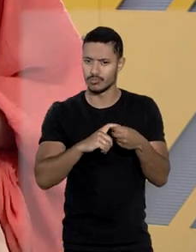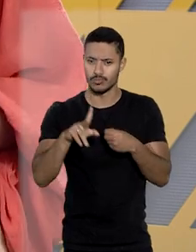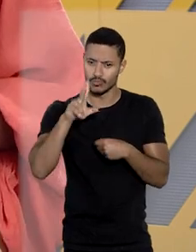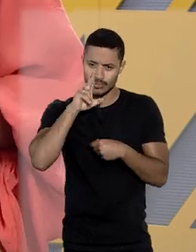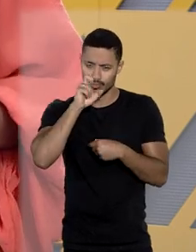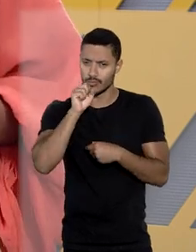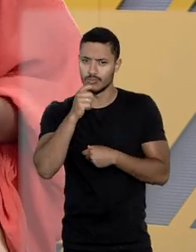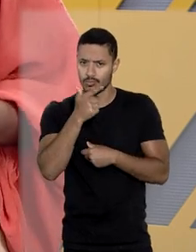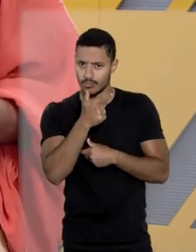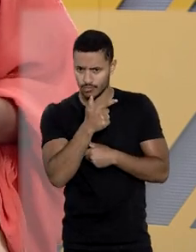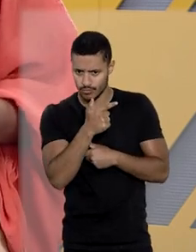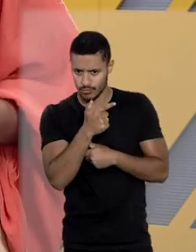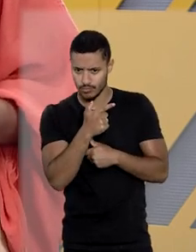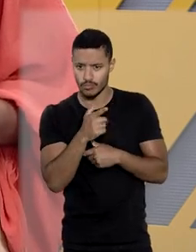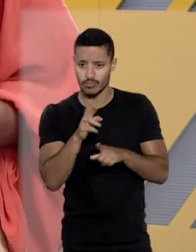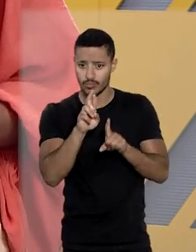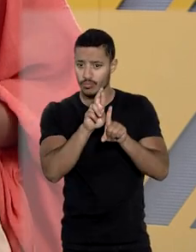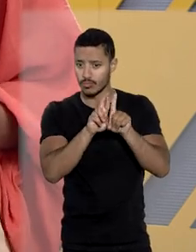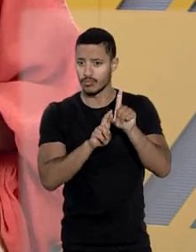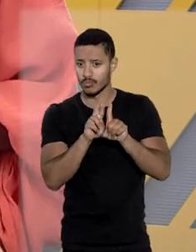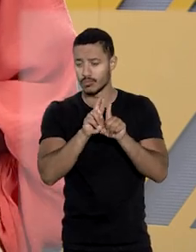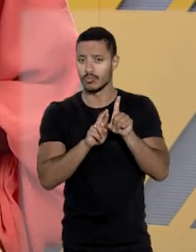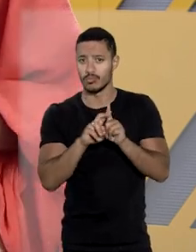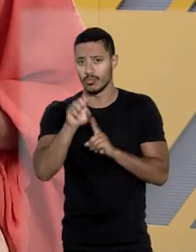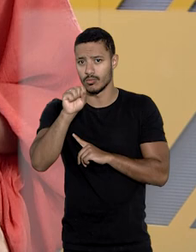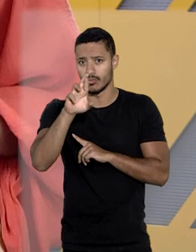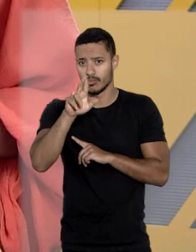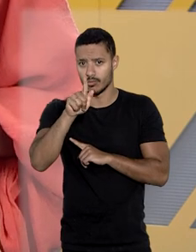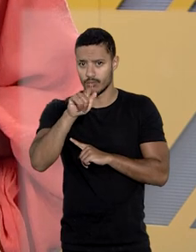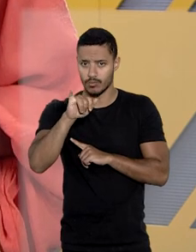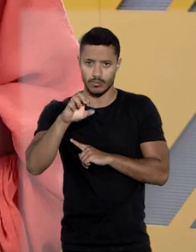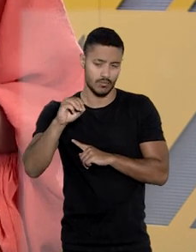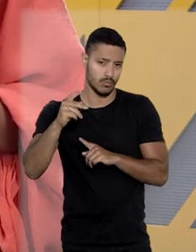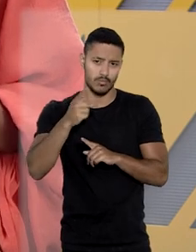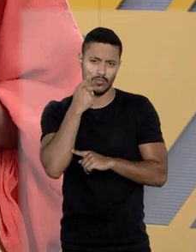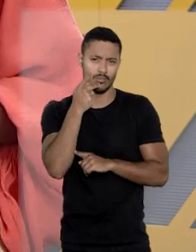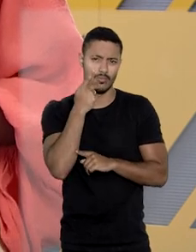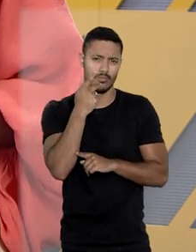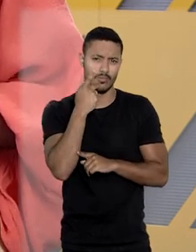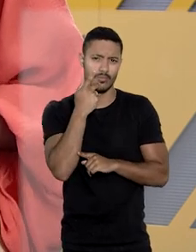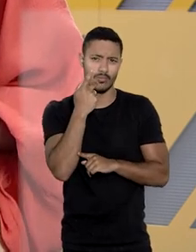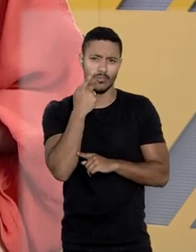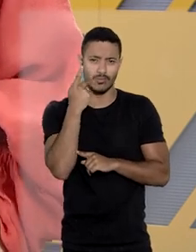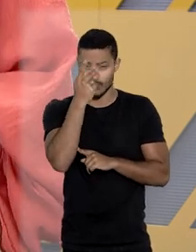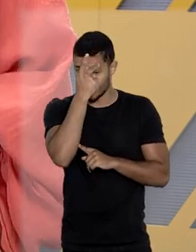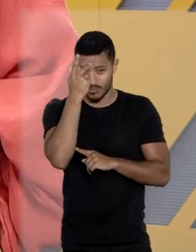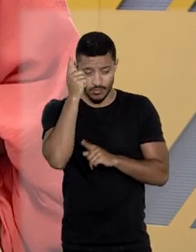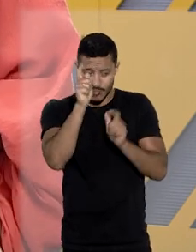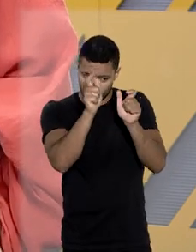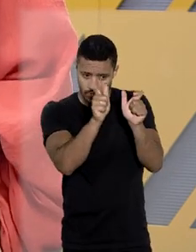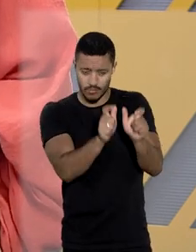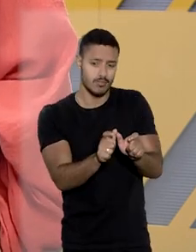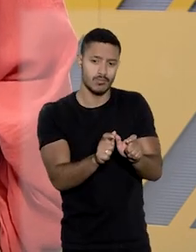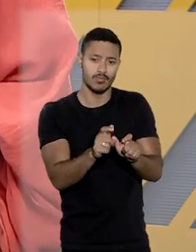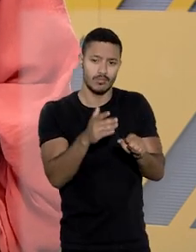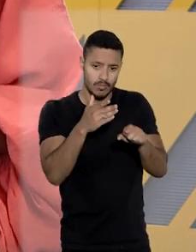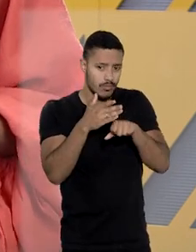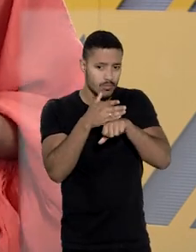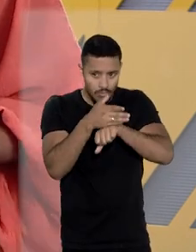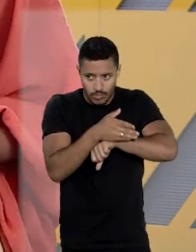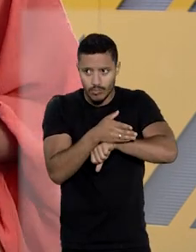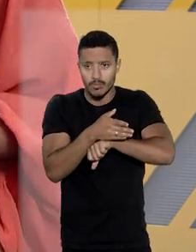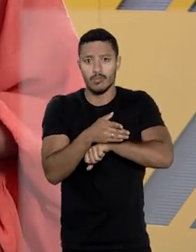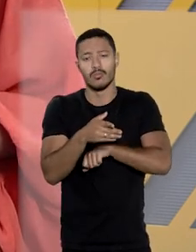Forças Armadas. O relator, ministro Sérgio Cucchina, ressaltou que, como o autor da ação se voluntariou para a